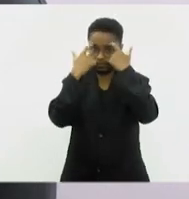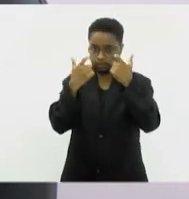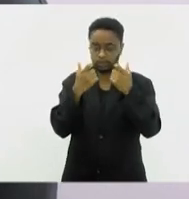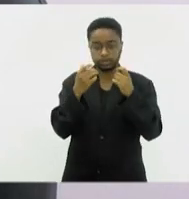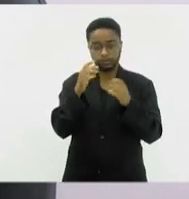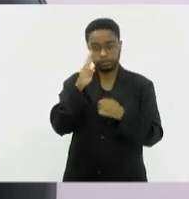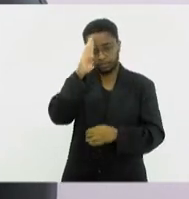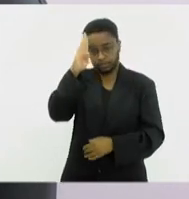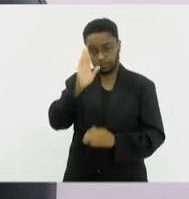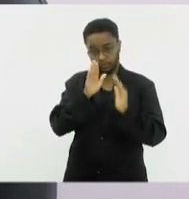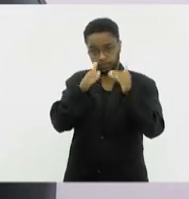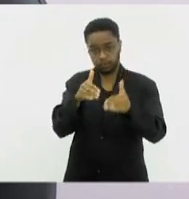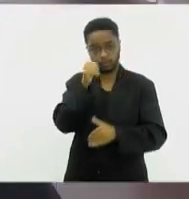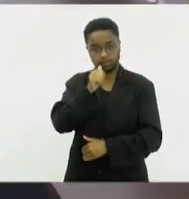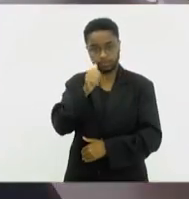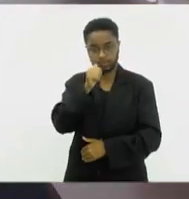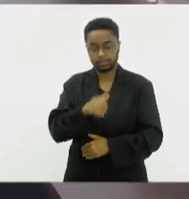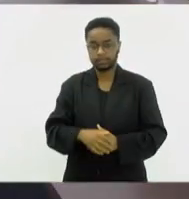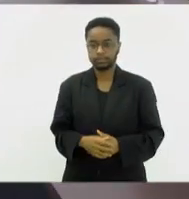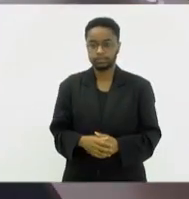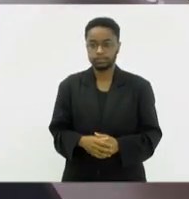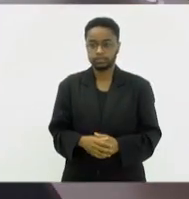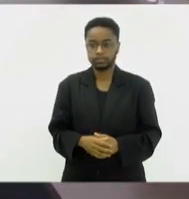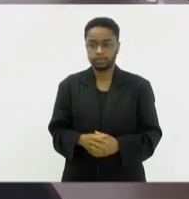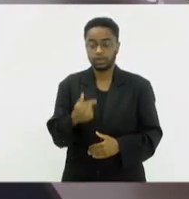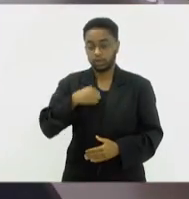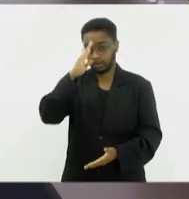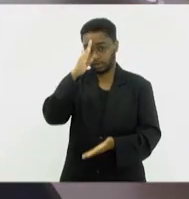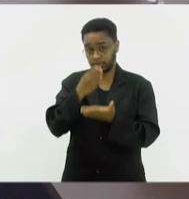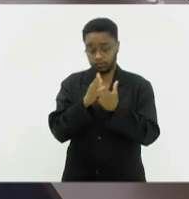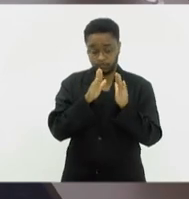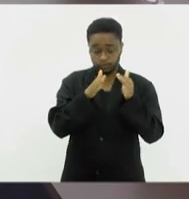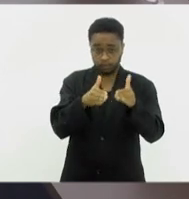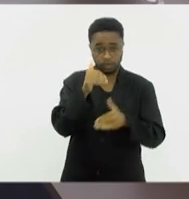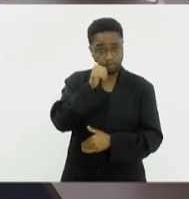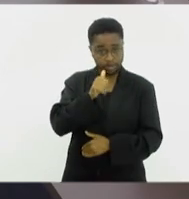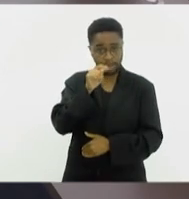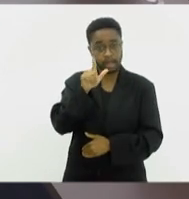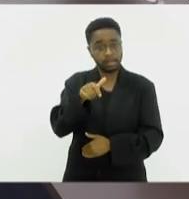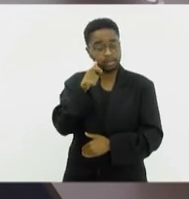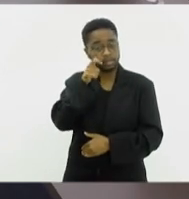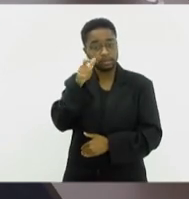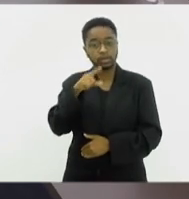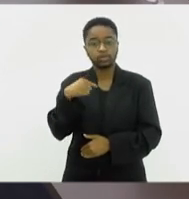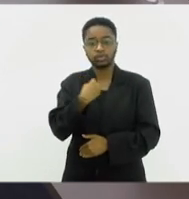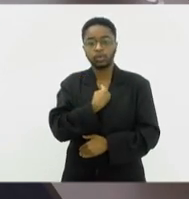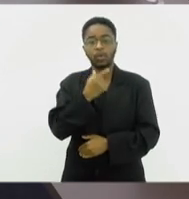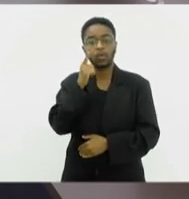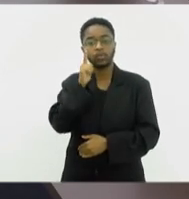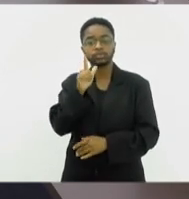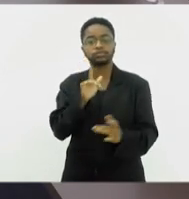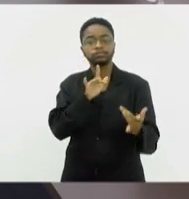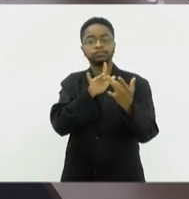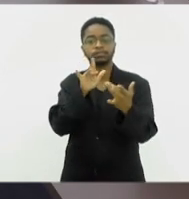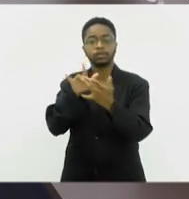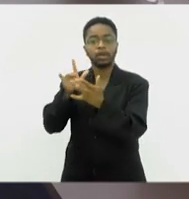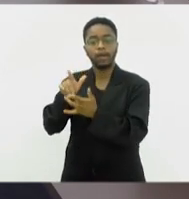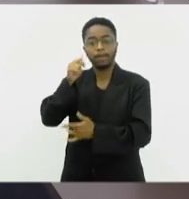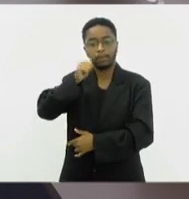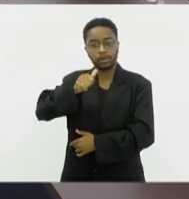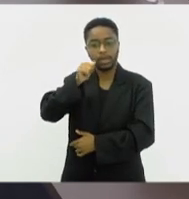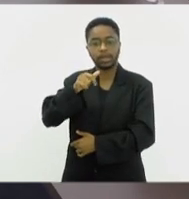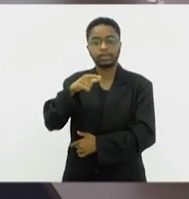mulheres. Eu acho que, especialmente para as mulheres, interessa alcançar as mulheres que atualmente estão em conflito com a